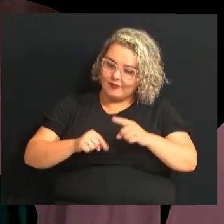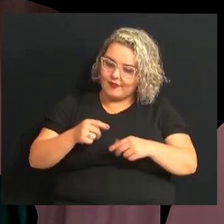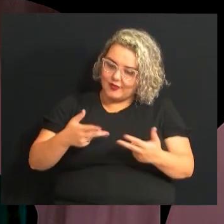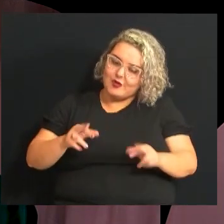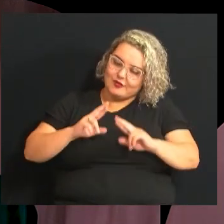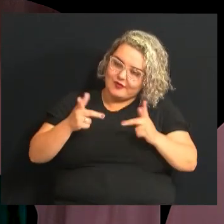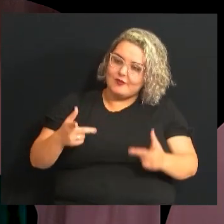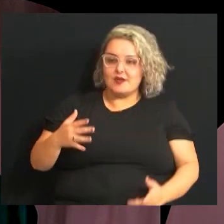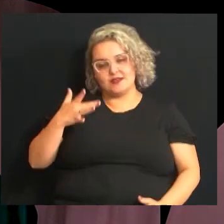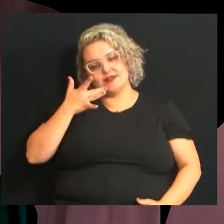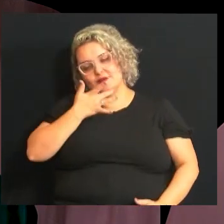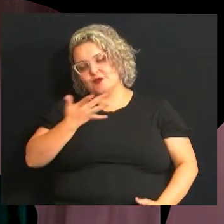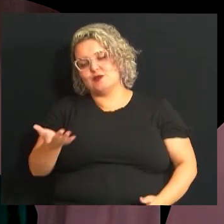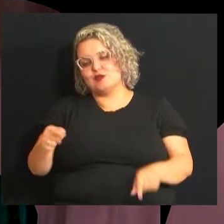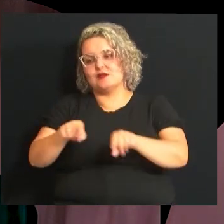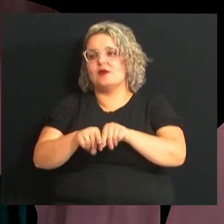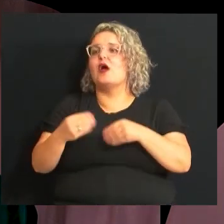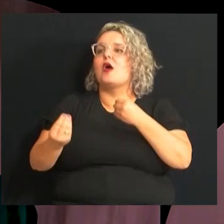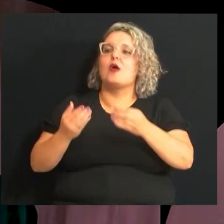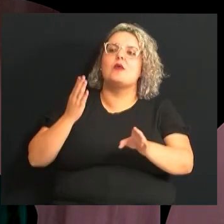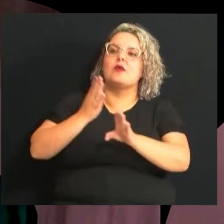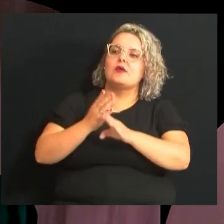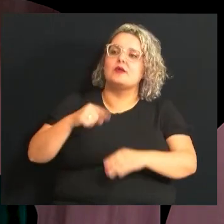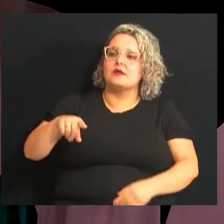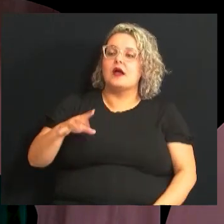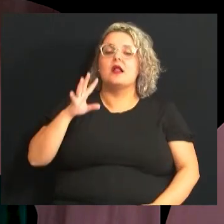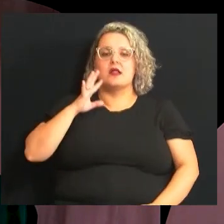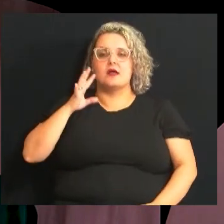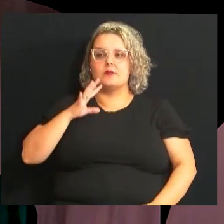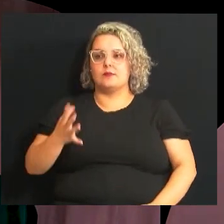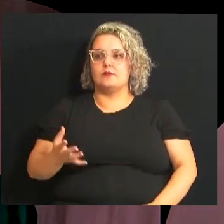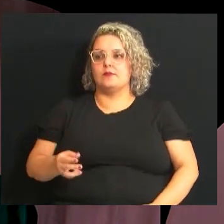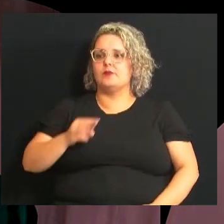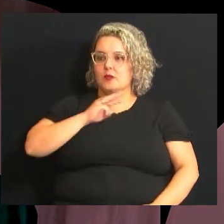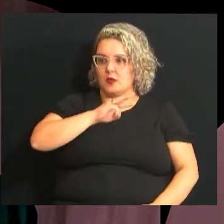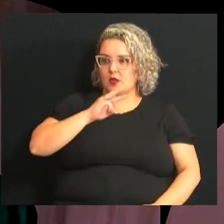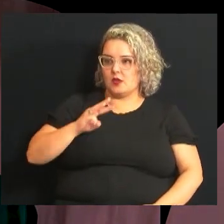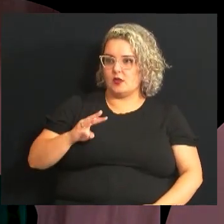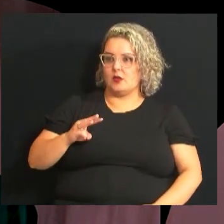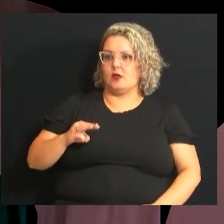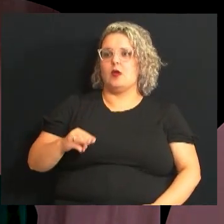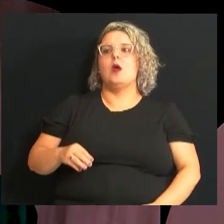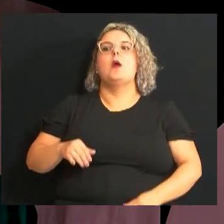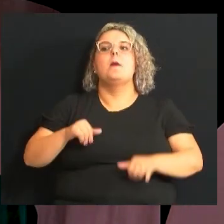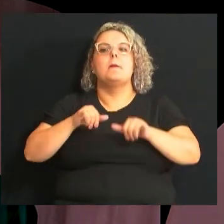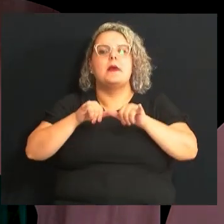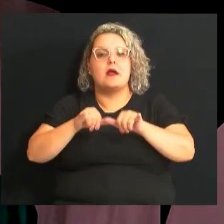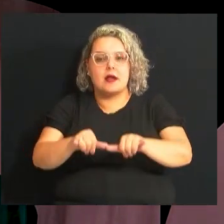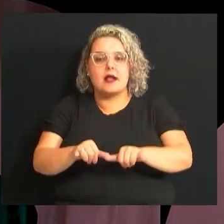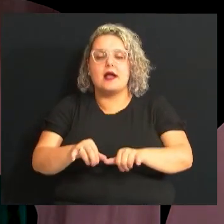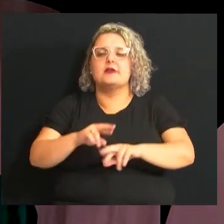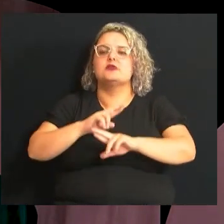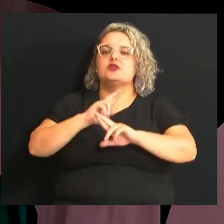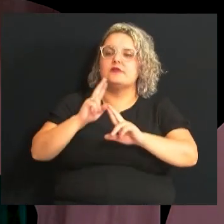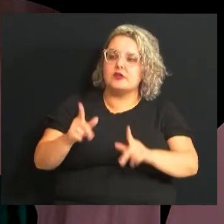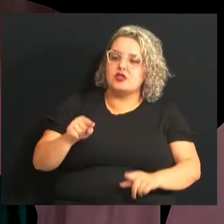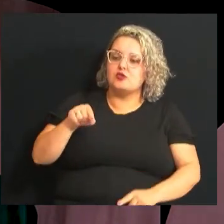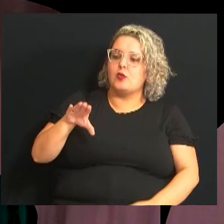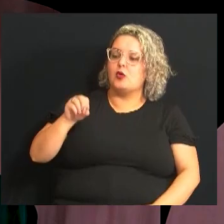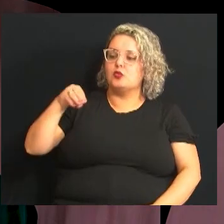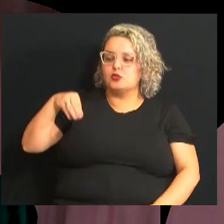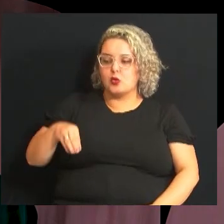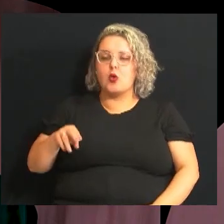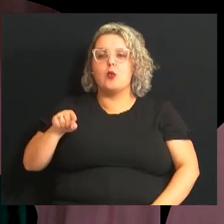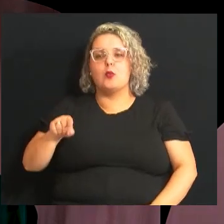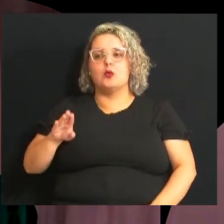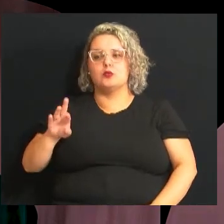aquele produto que está meio, que às vezes está um pouquinho diferente, mas está gostoso também, né? Como é que é possível encontrar vocês? Legal. É só entrar no nosso